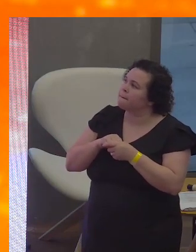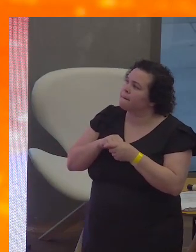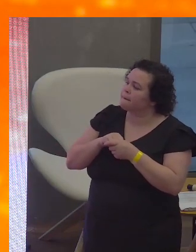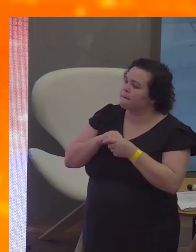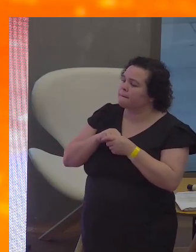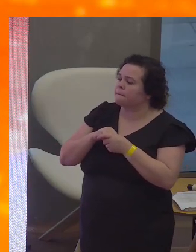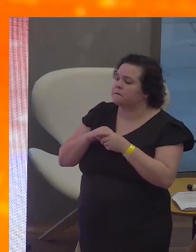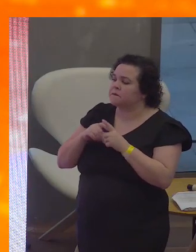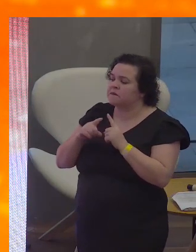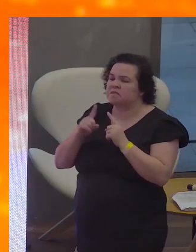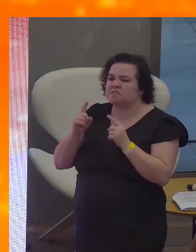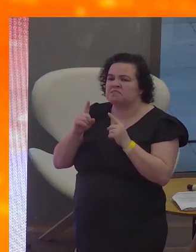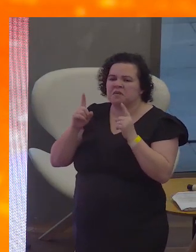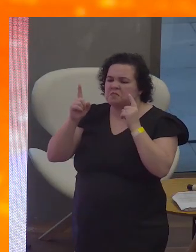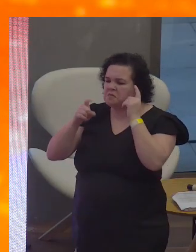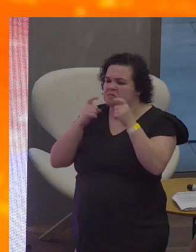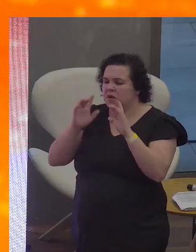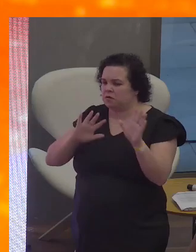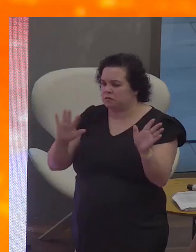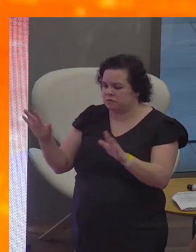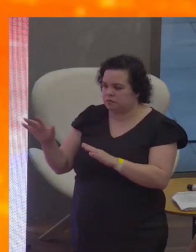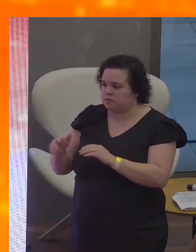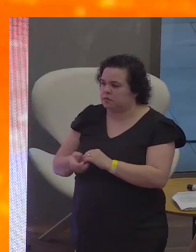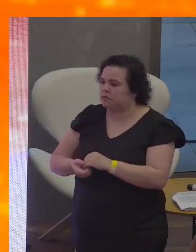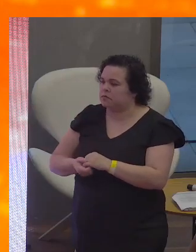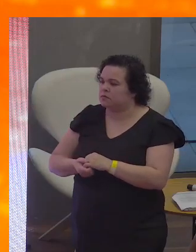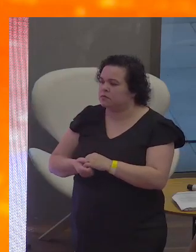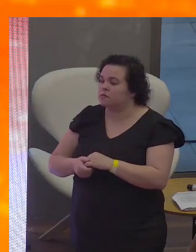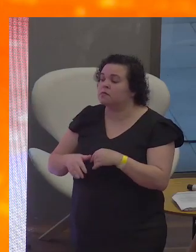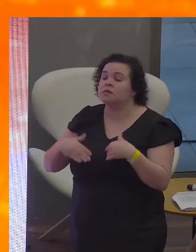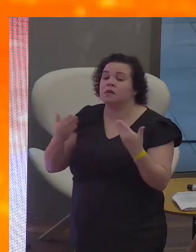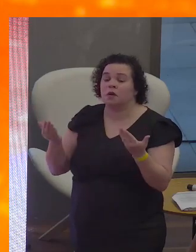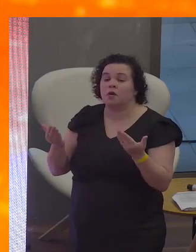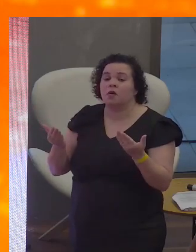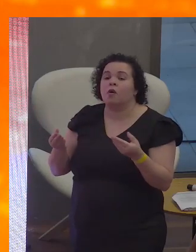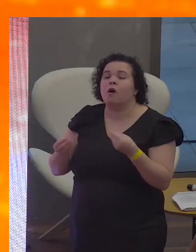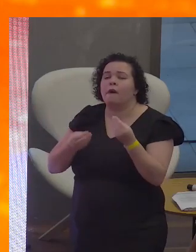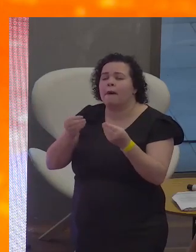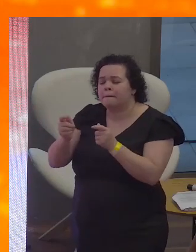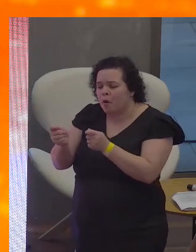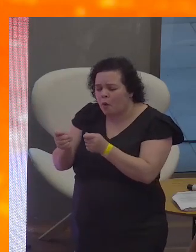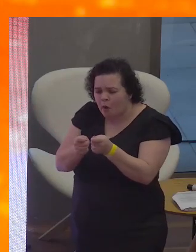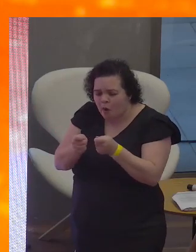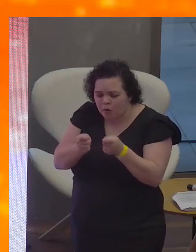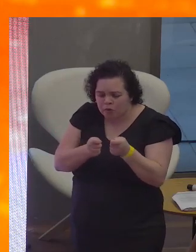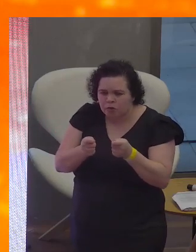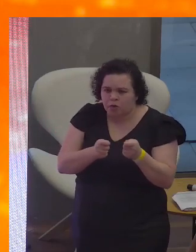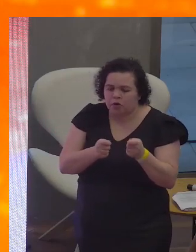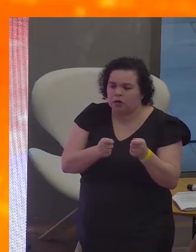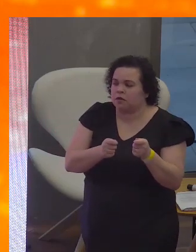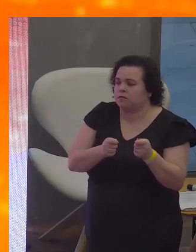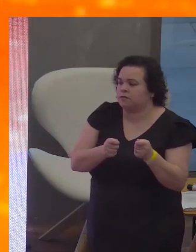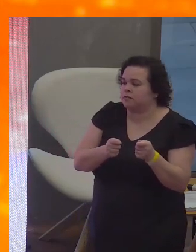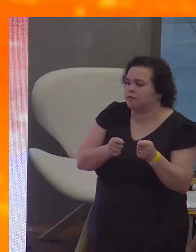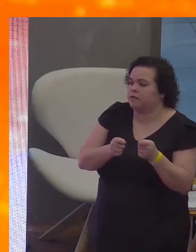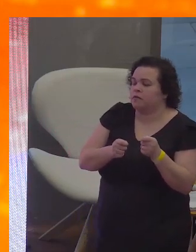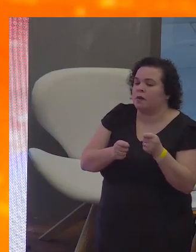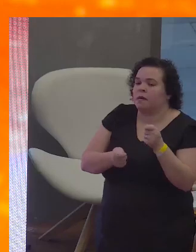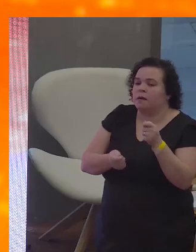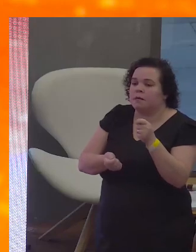que ele tem um controle maior. E aí, qual a forma de controle do canal